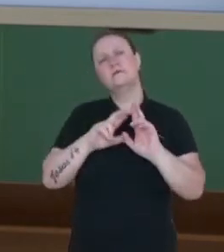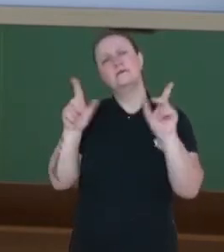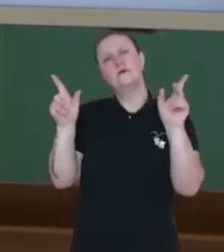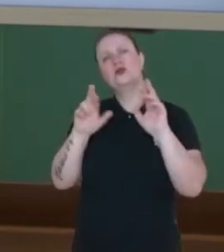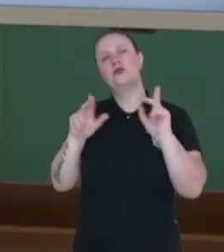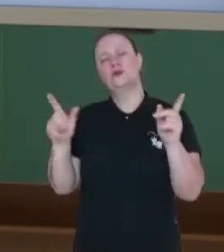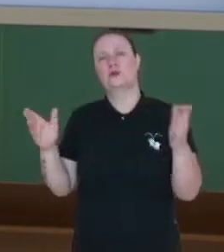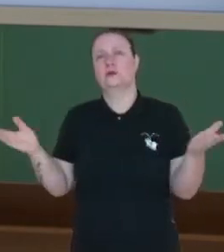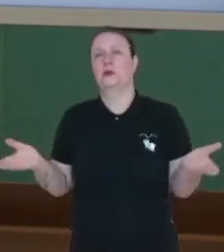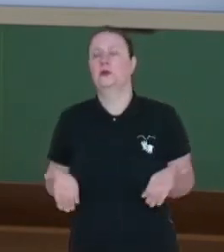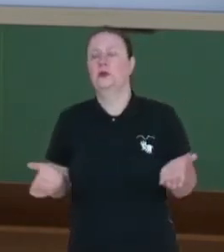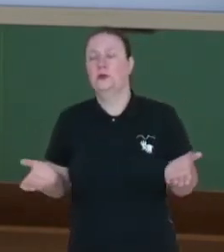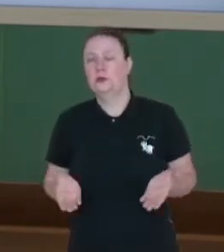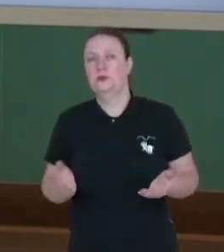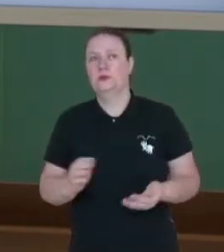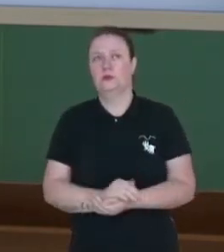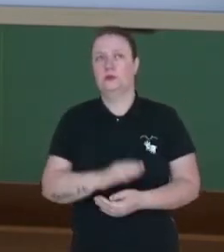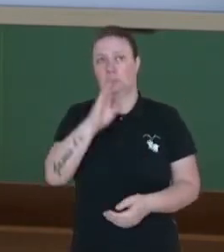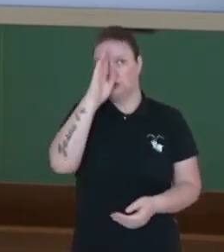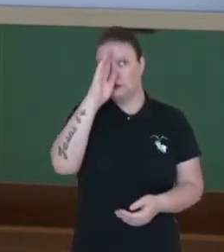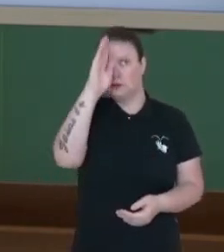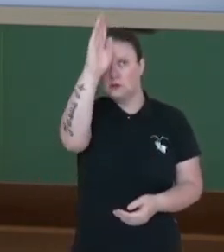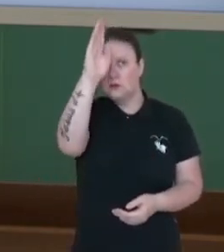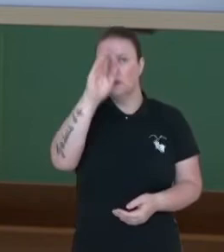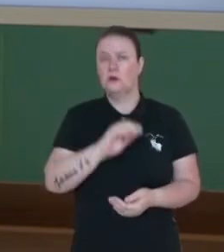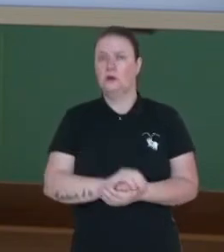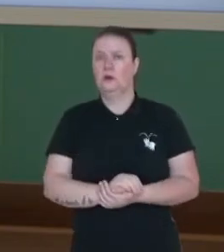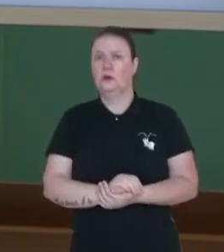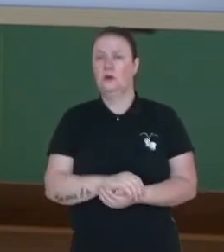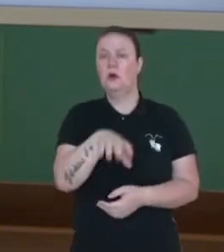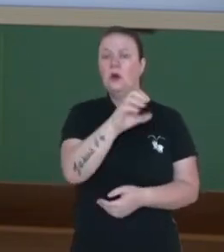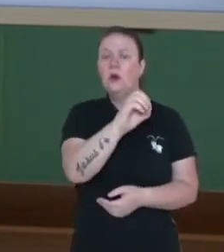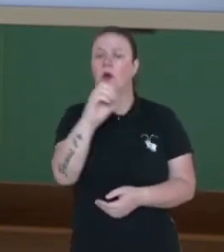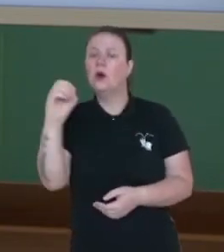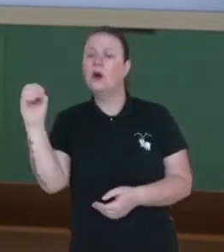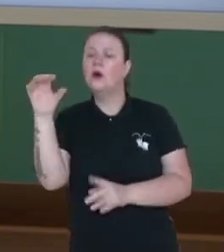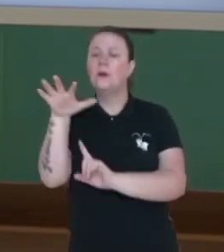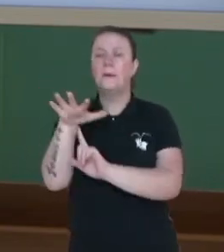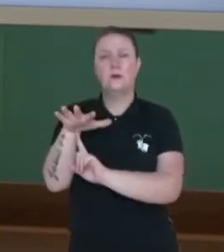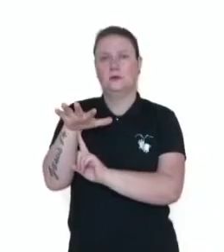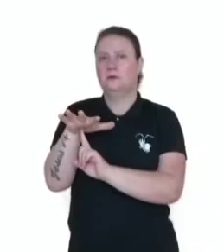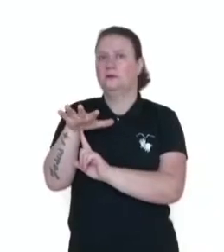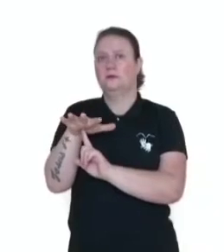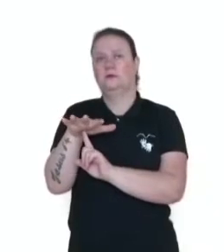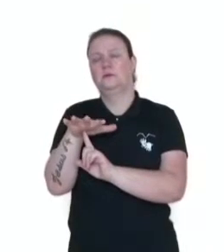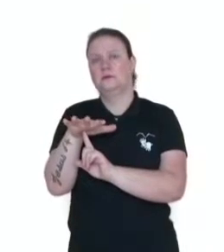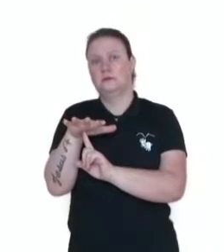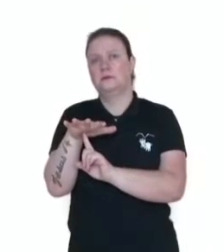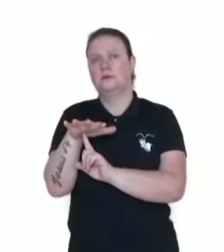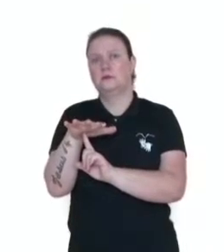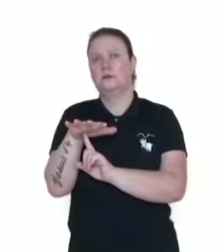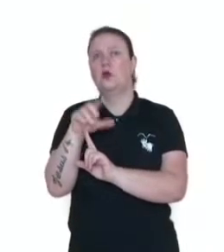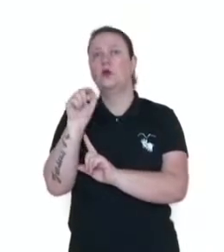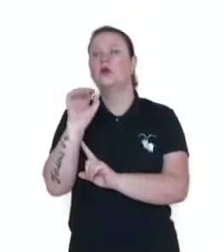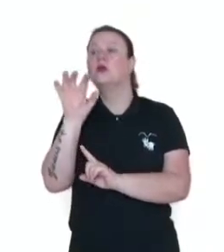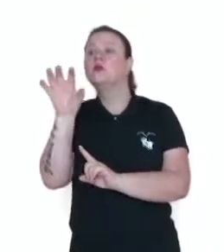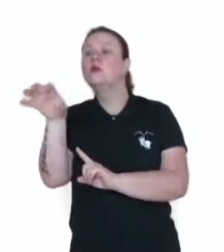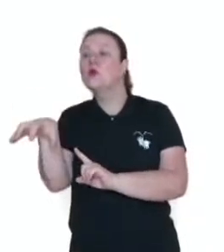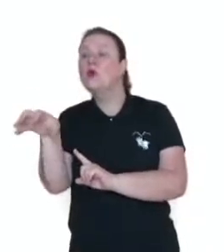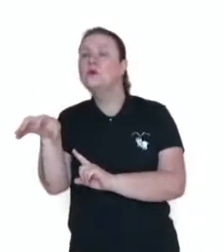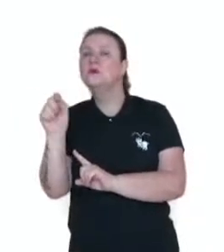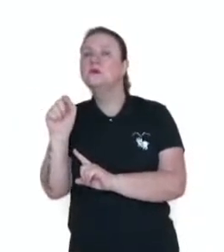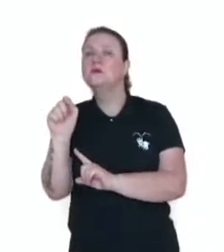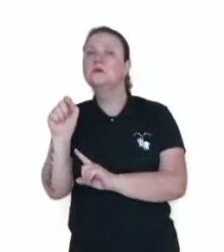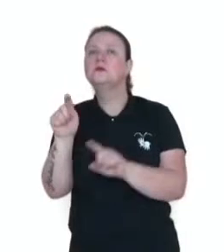de como nós temos hoje, principalmente aqui nessa região oeste do Paraná, que posteriormente essa região vai ser anexada